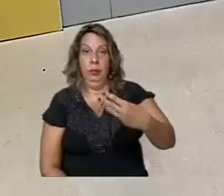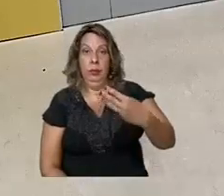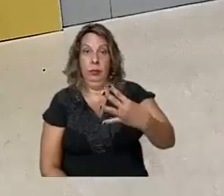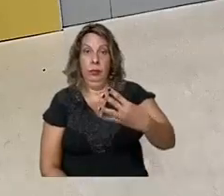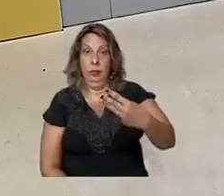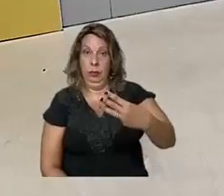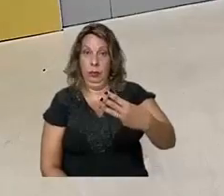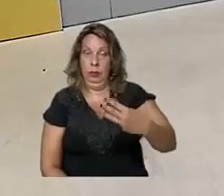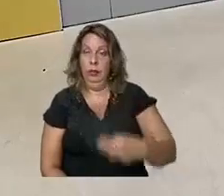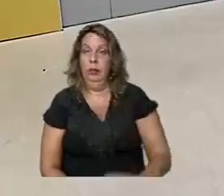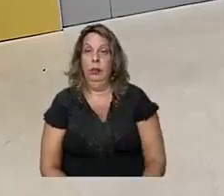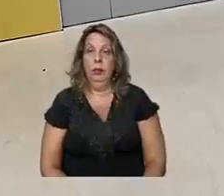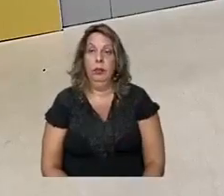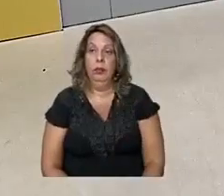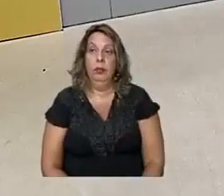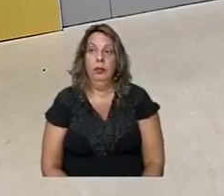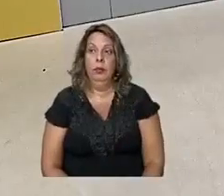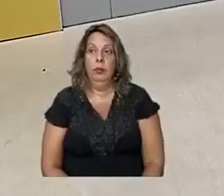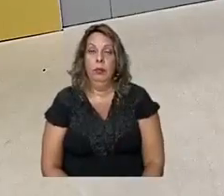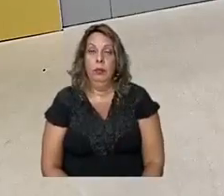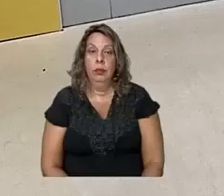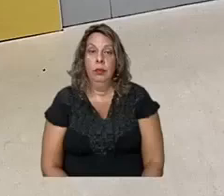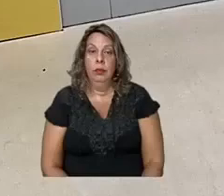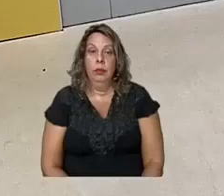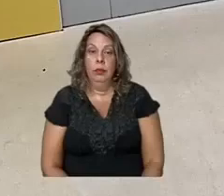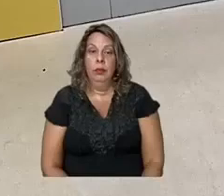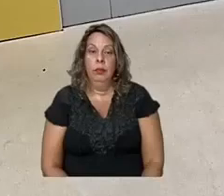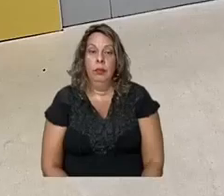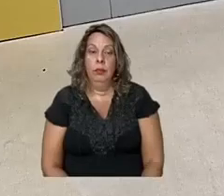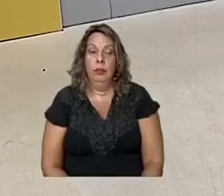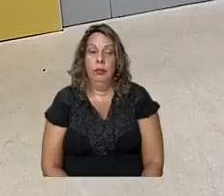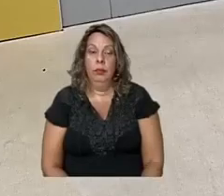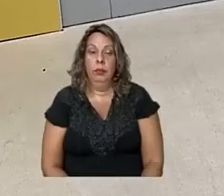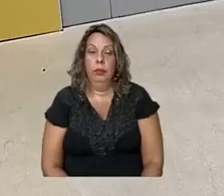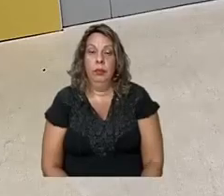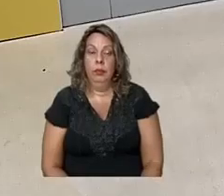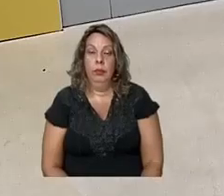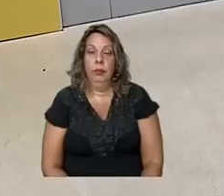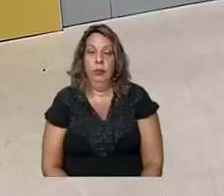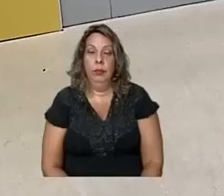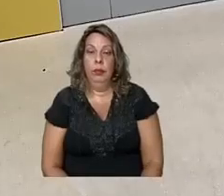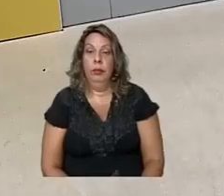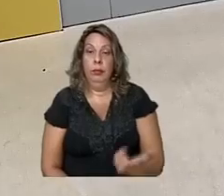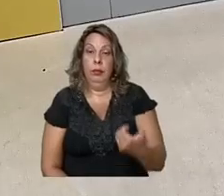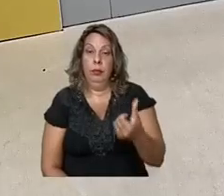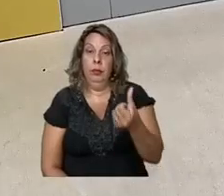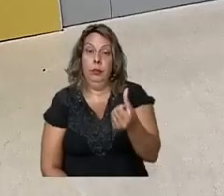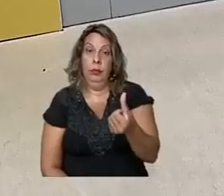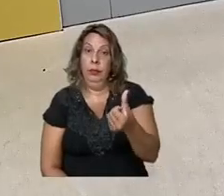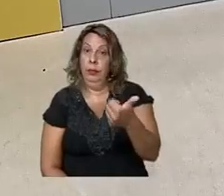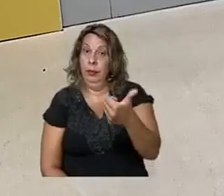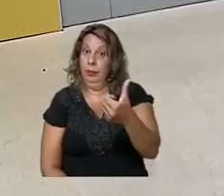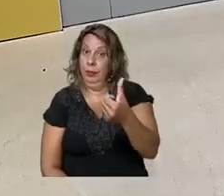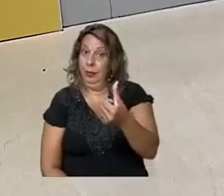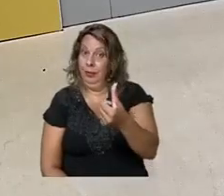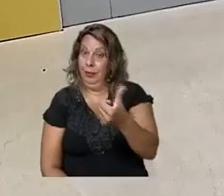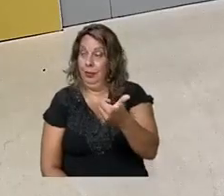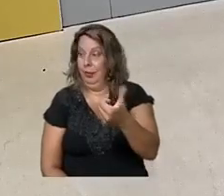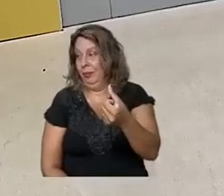43. 43, 43 e já tem bolinha subindo para anunciar número